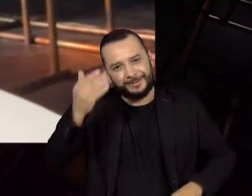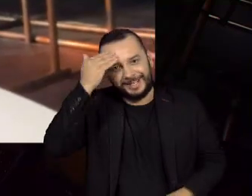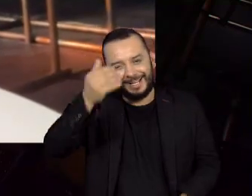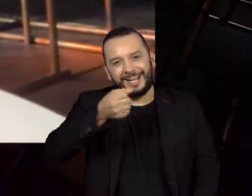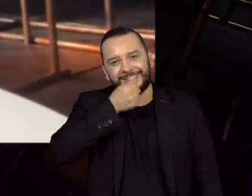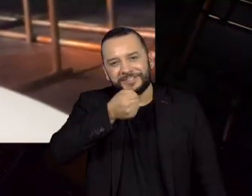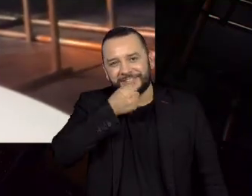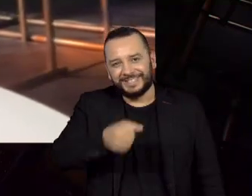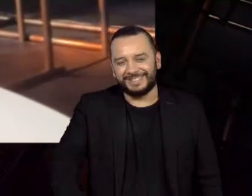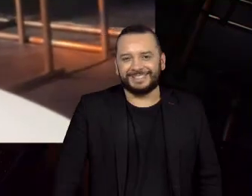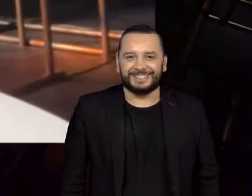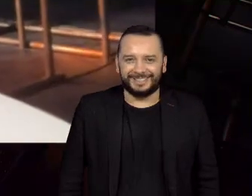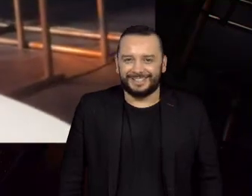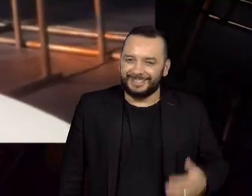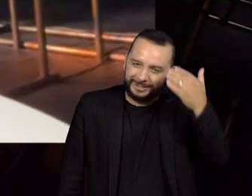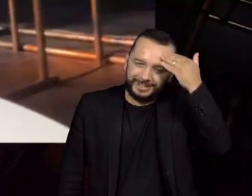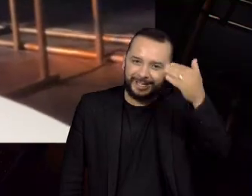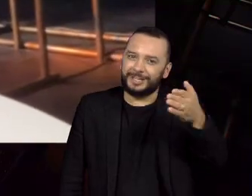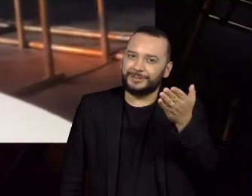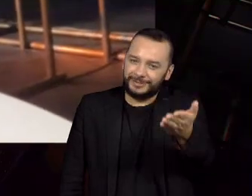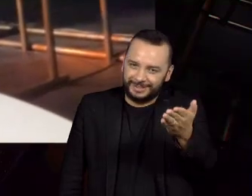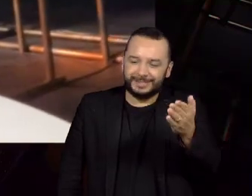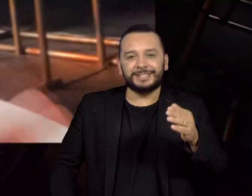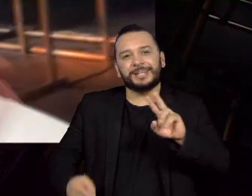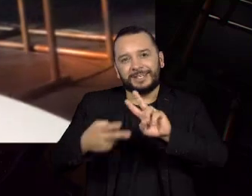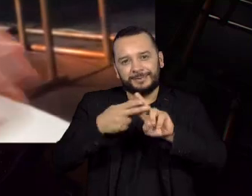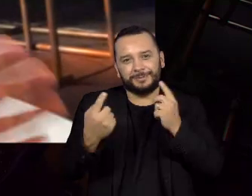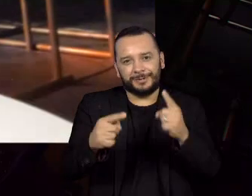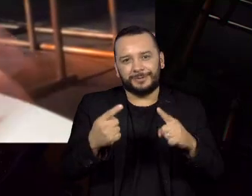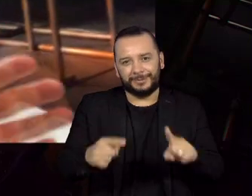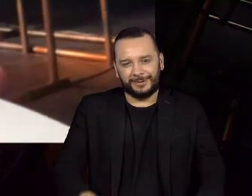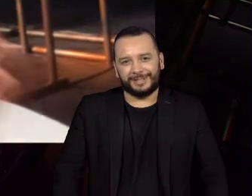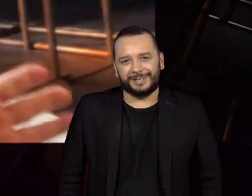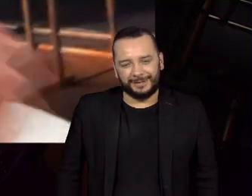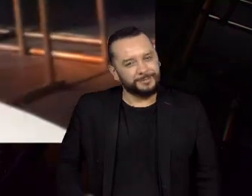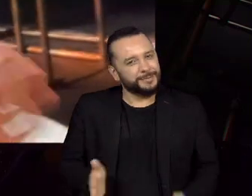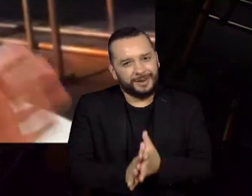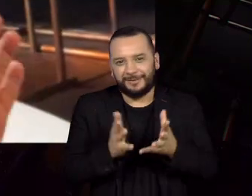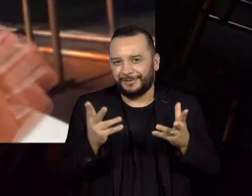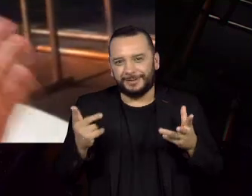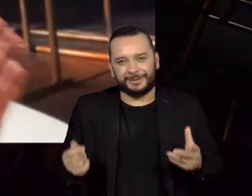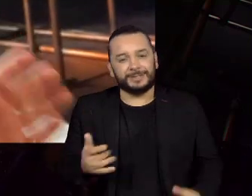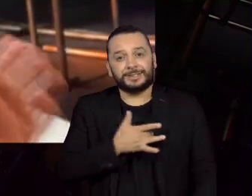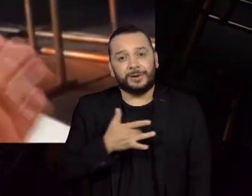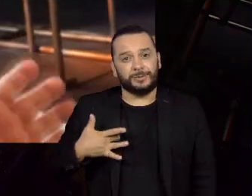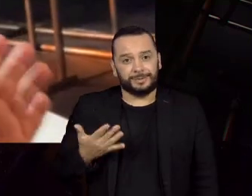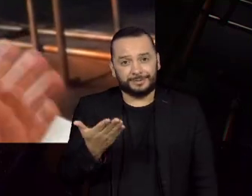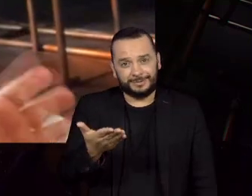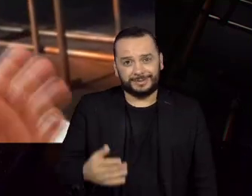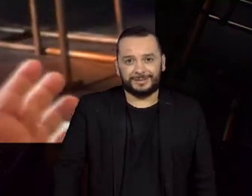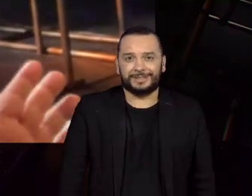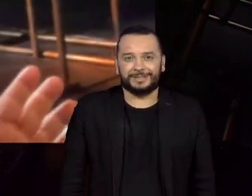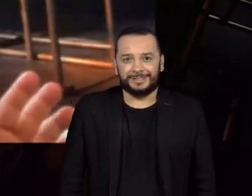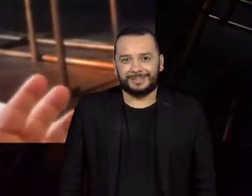entrevista. Eu que agradeço pelo programa inteiro. Maravilhoso. Saúde.